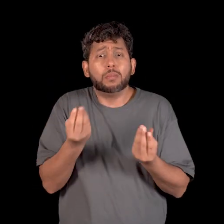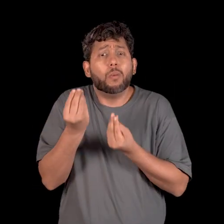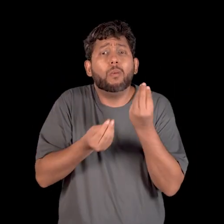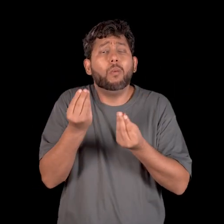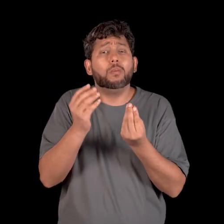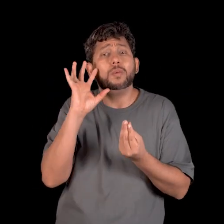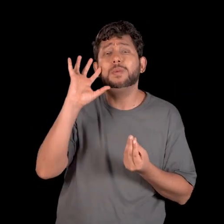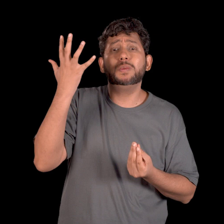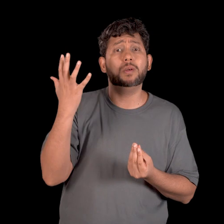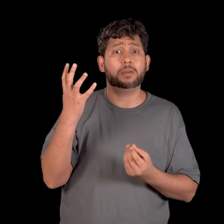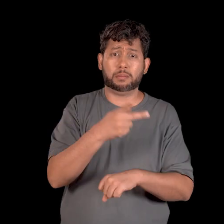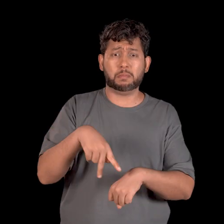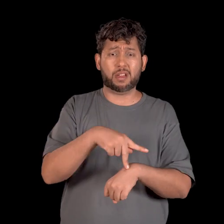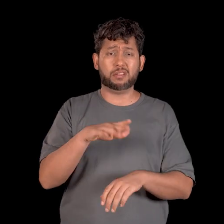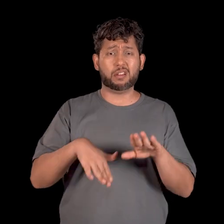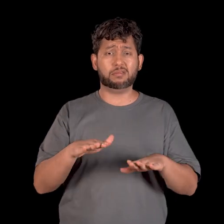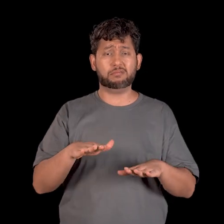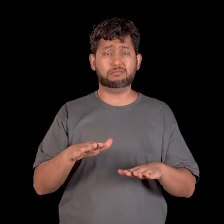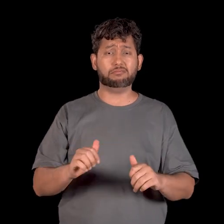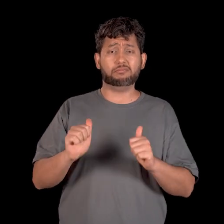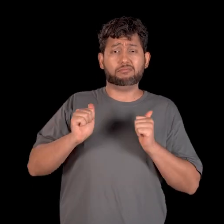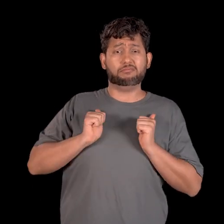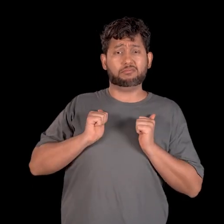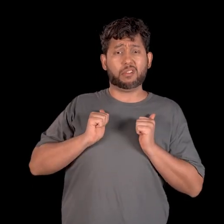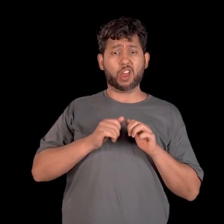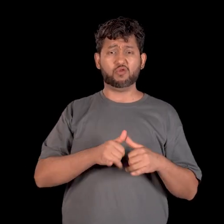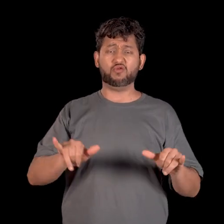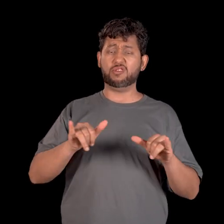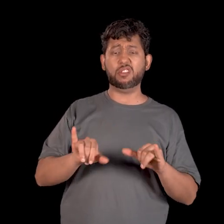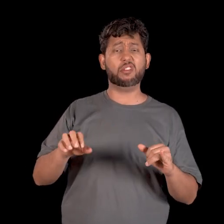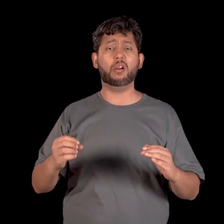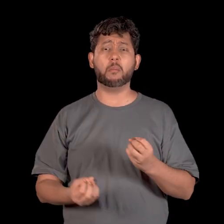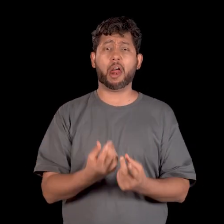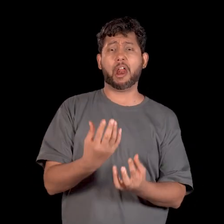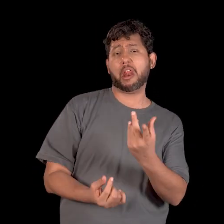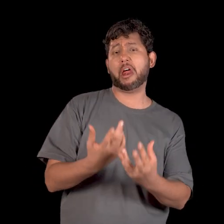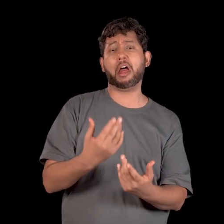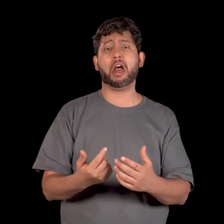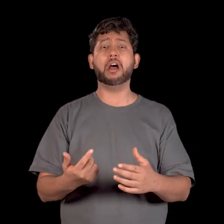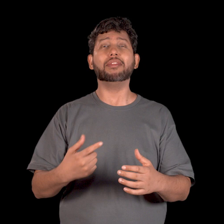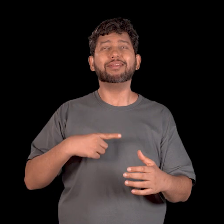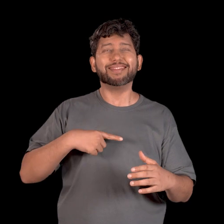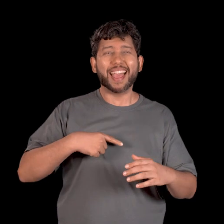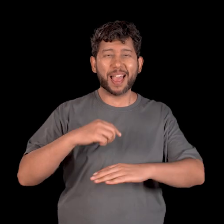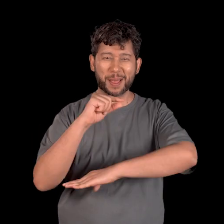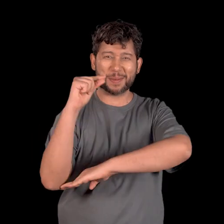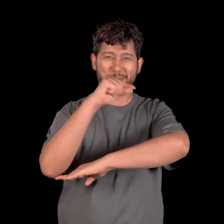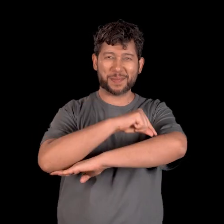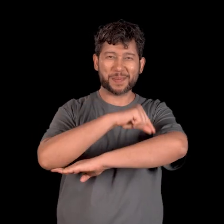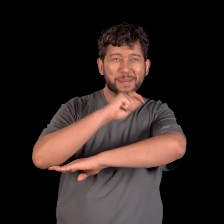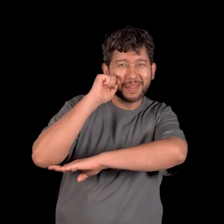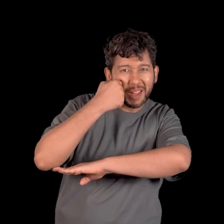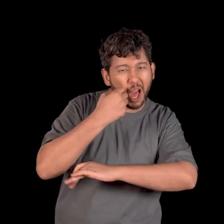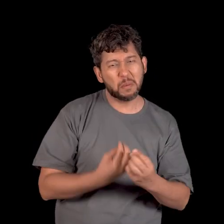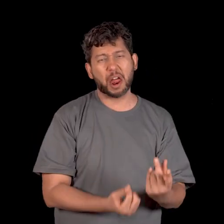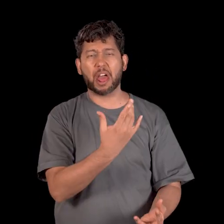há consenso mundial quanto ao tratamento dessa questão, e muitos países simplesmente se negam a mudar suas matrizes energéticas baseadas em